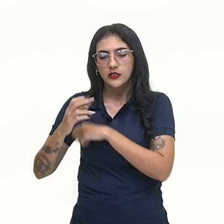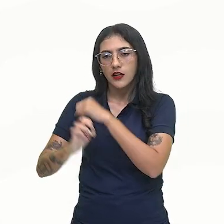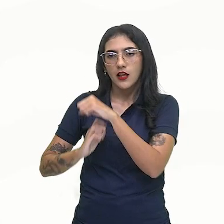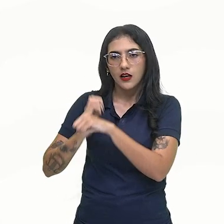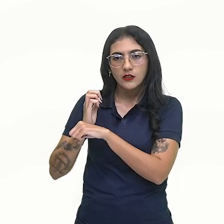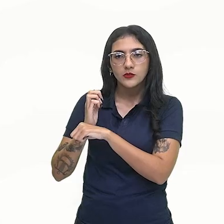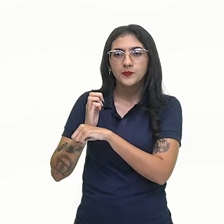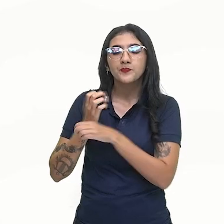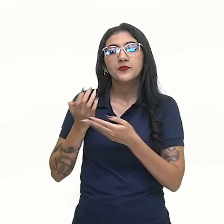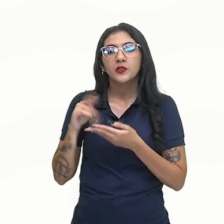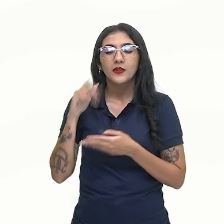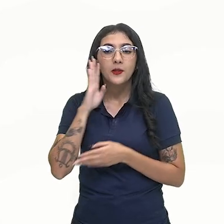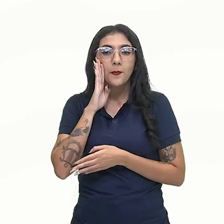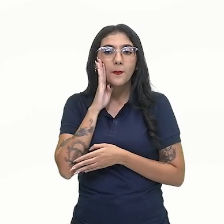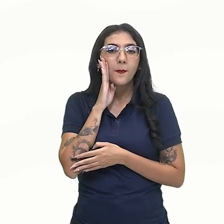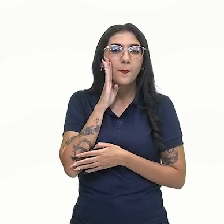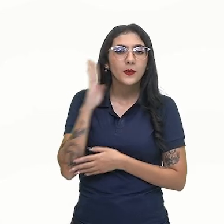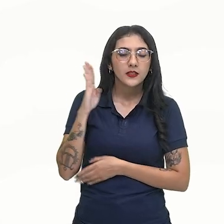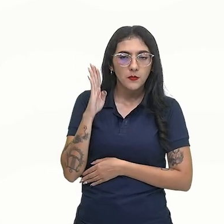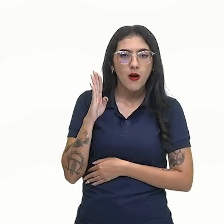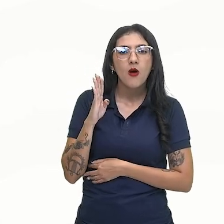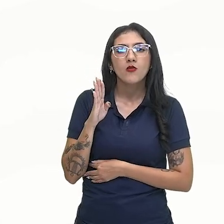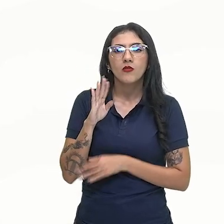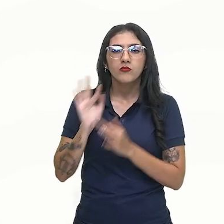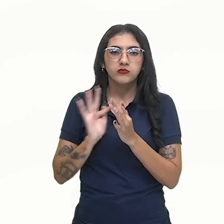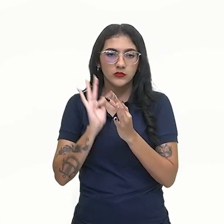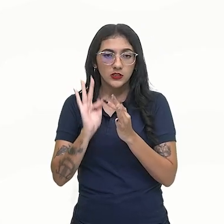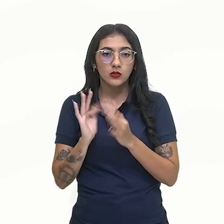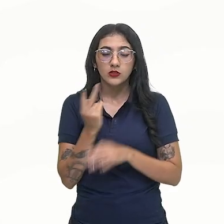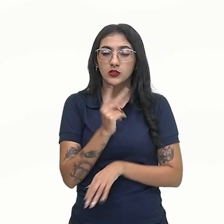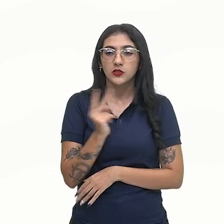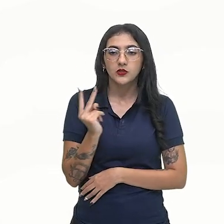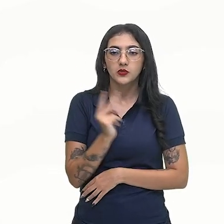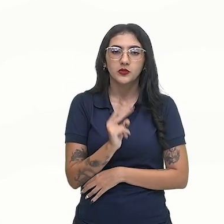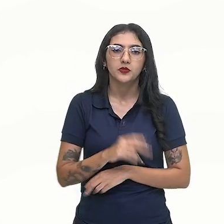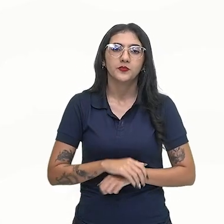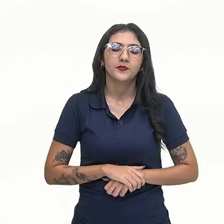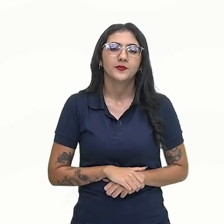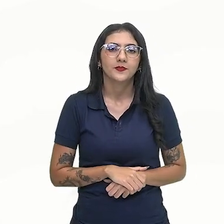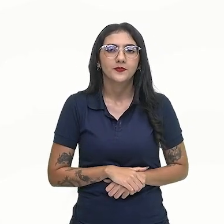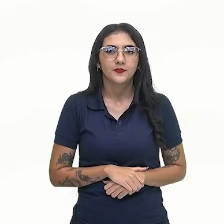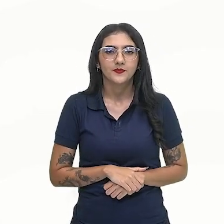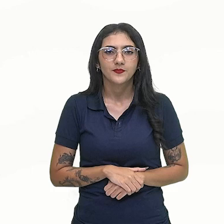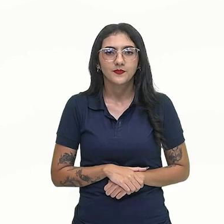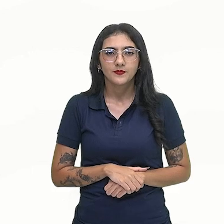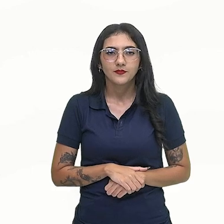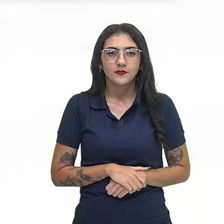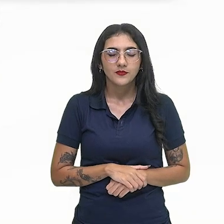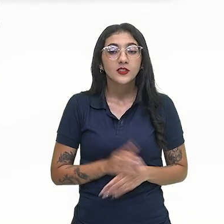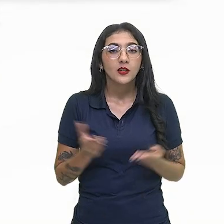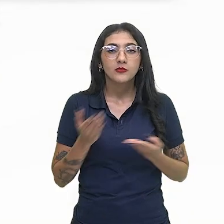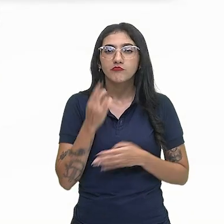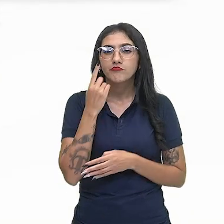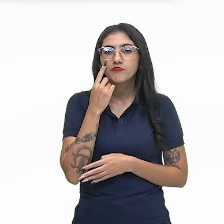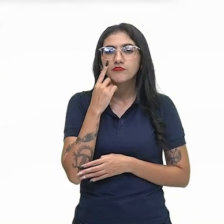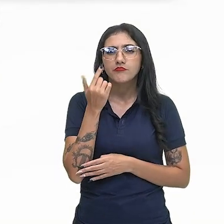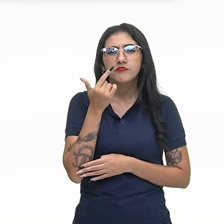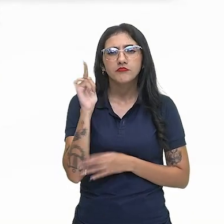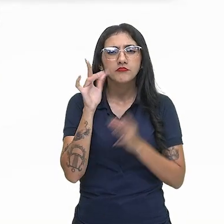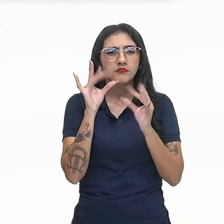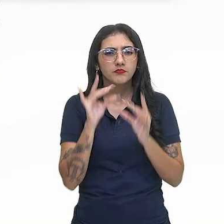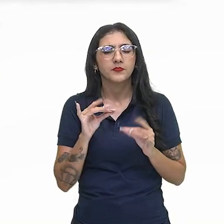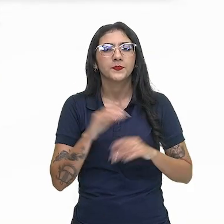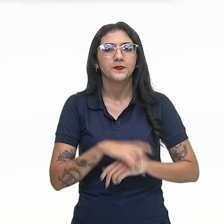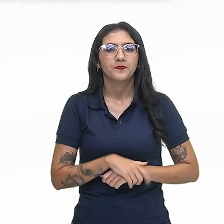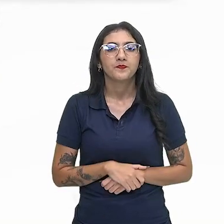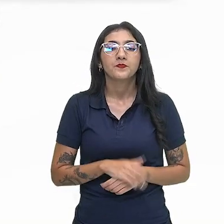principal diferença no funcionamento desses dois tipos de microscópios. Vamos agora ver um pouquinho mais sobre o microscópio óptico.